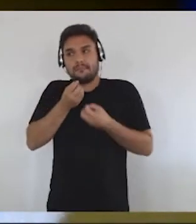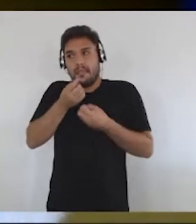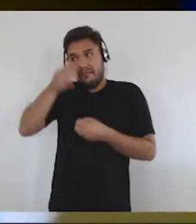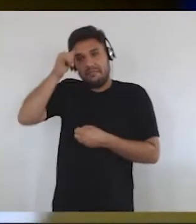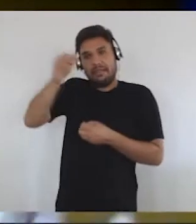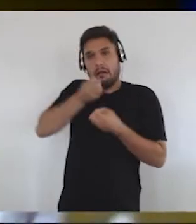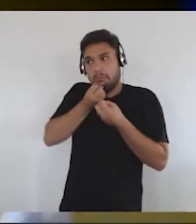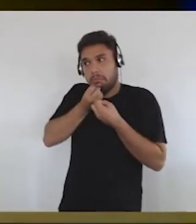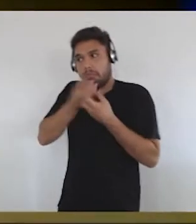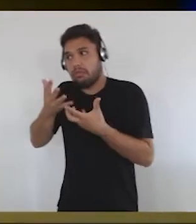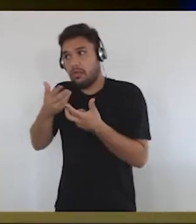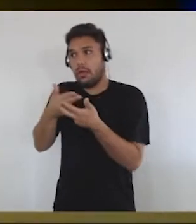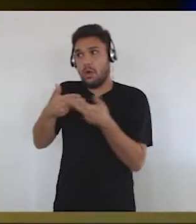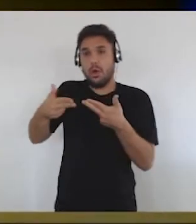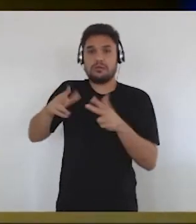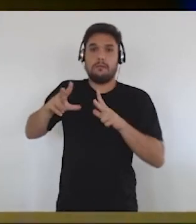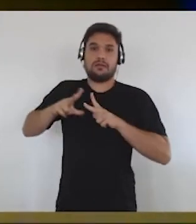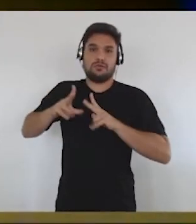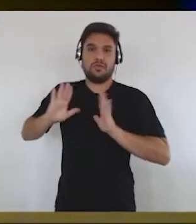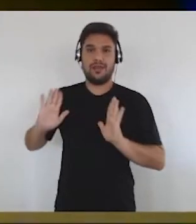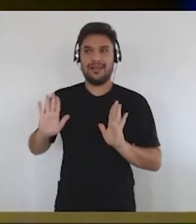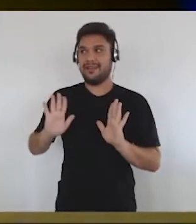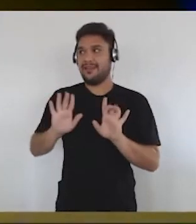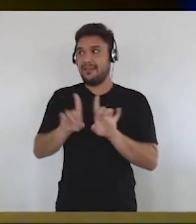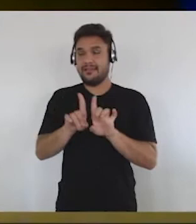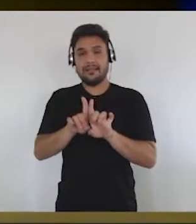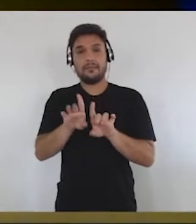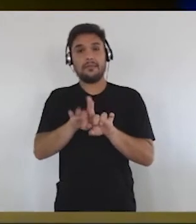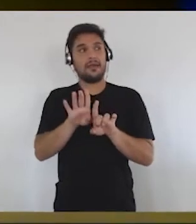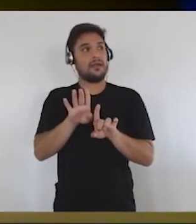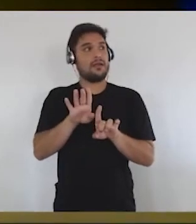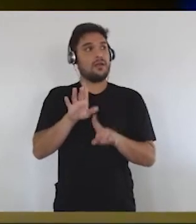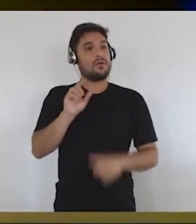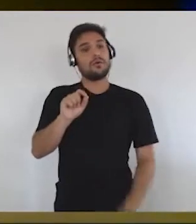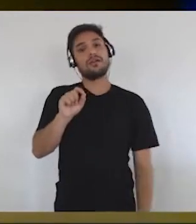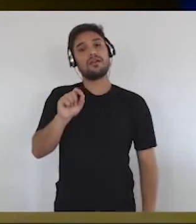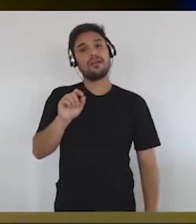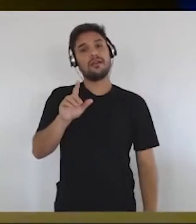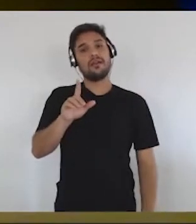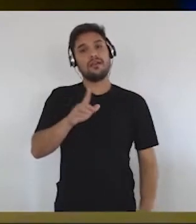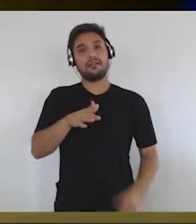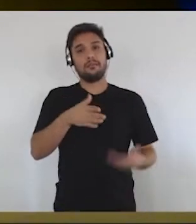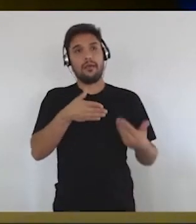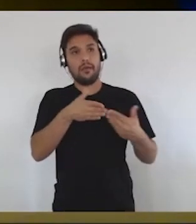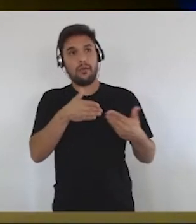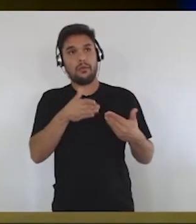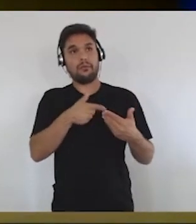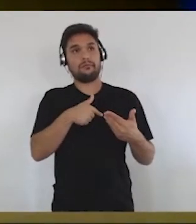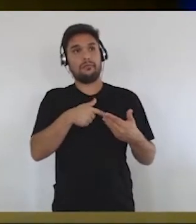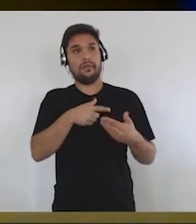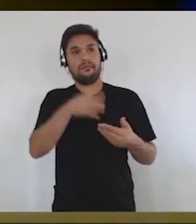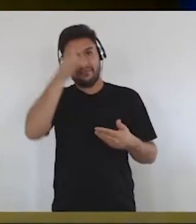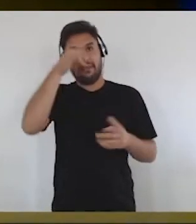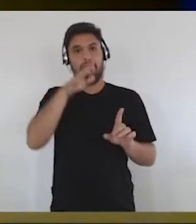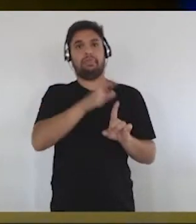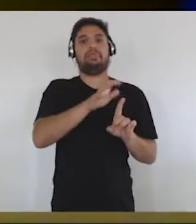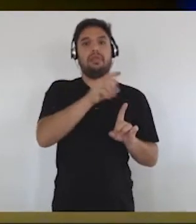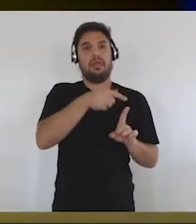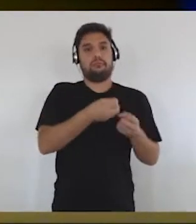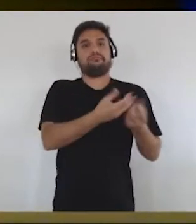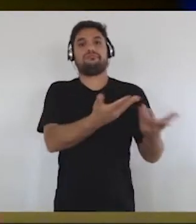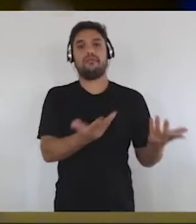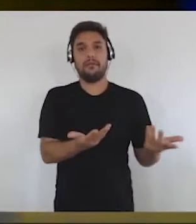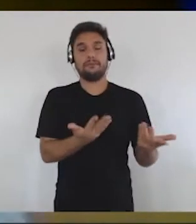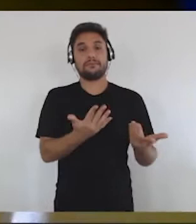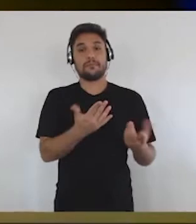nenhuma hipótese as confidências que recebeu do cliente, de outro lado, de não instar o cliente a revelá-las perante o tribunal. Essas informações